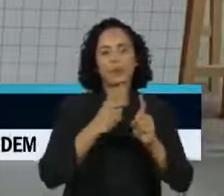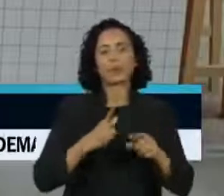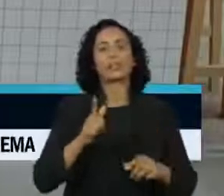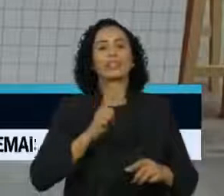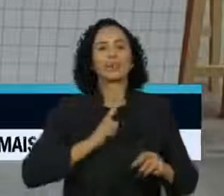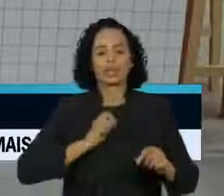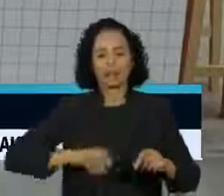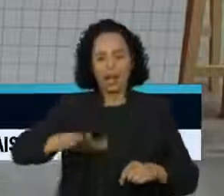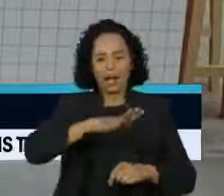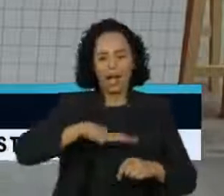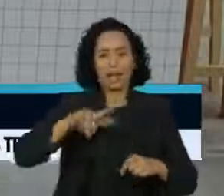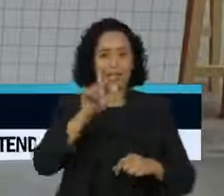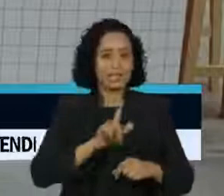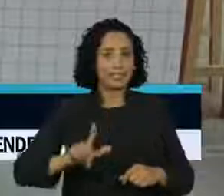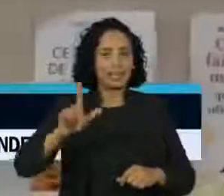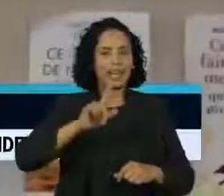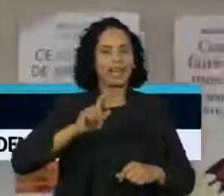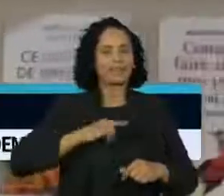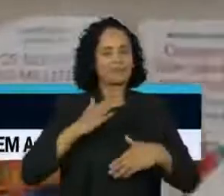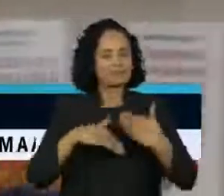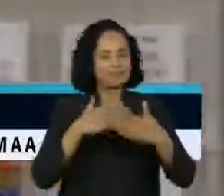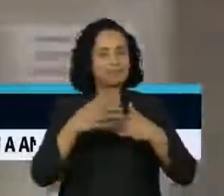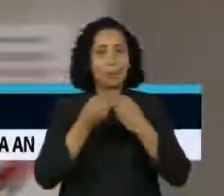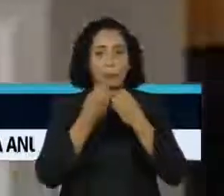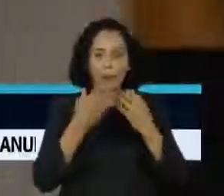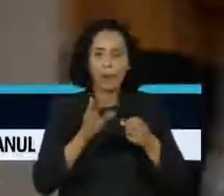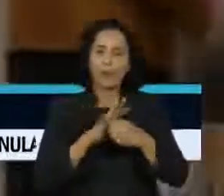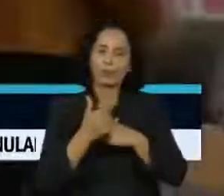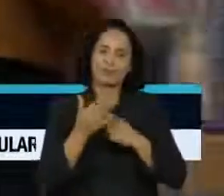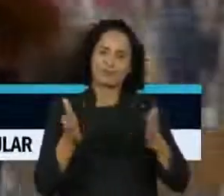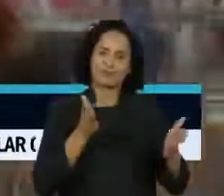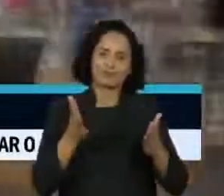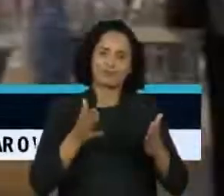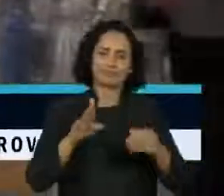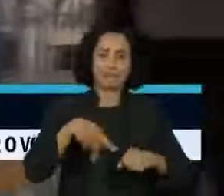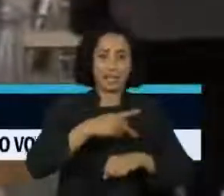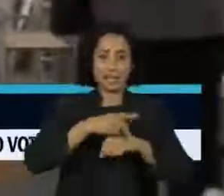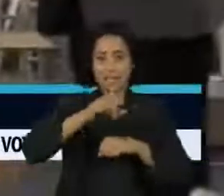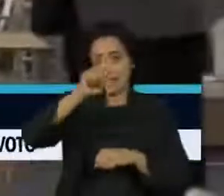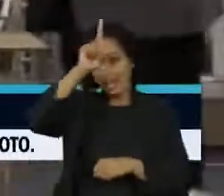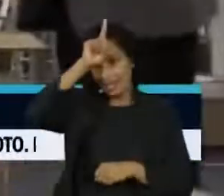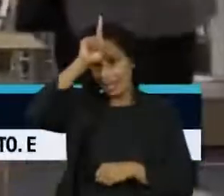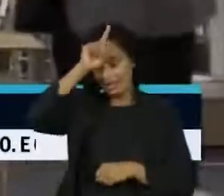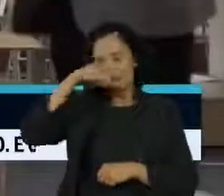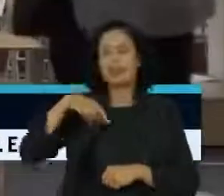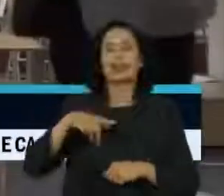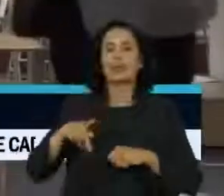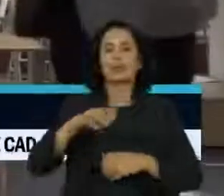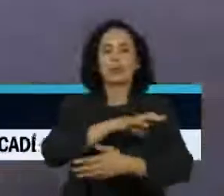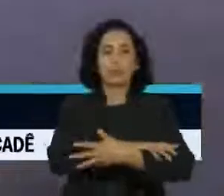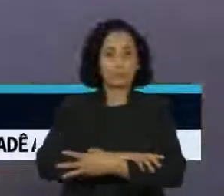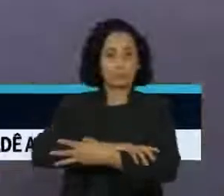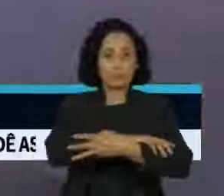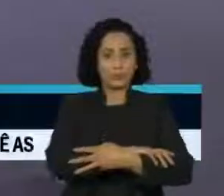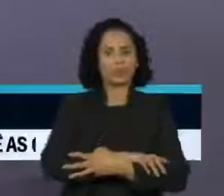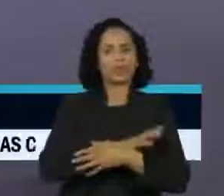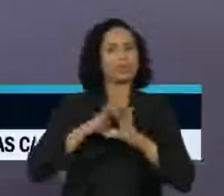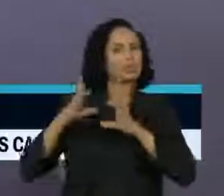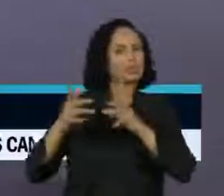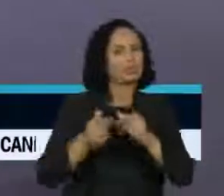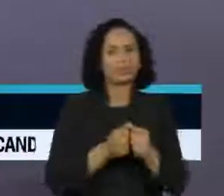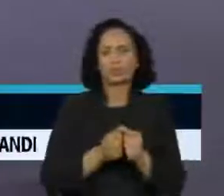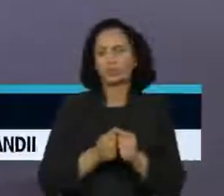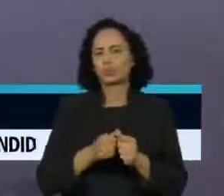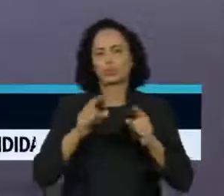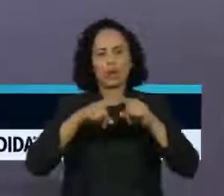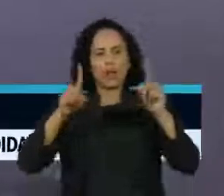literário vem tendo um desempenho muito bom durante a pandemia. Na Alemanha, o maior mercado literário da União Europeia, as livrarias aproveitaram esse período de